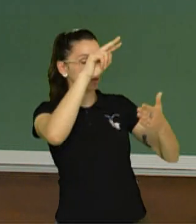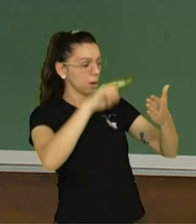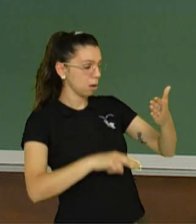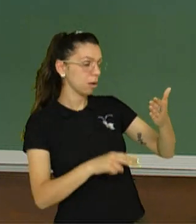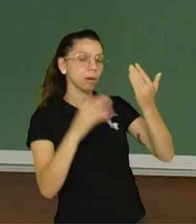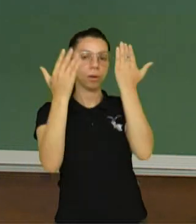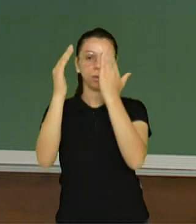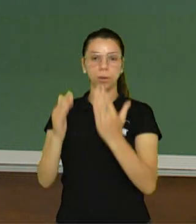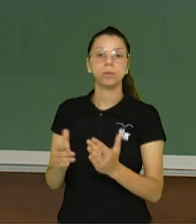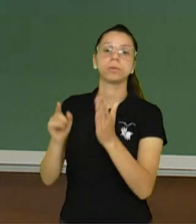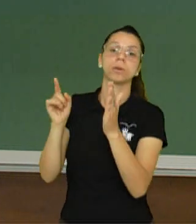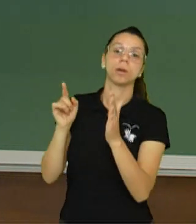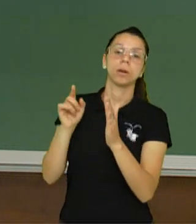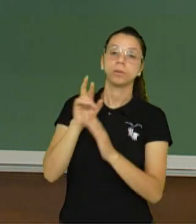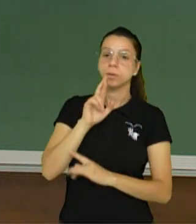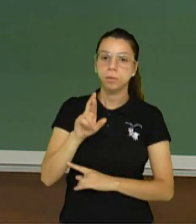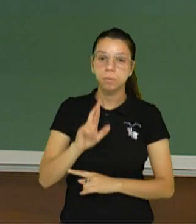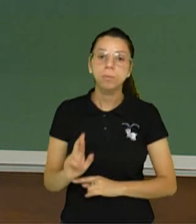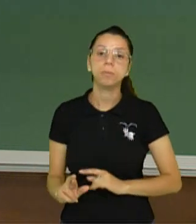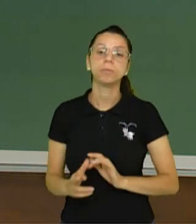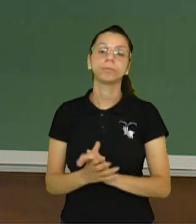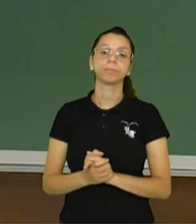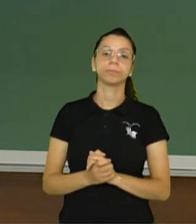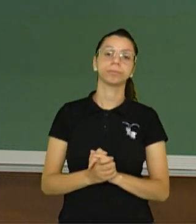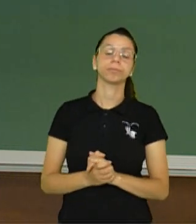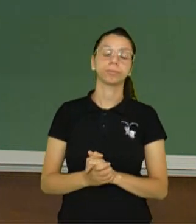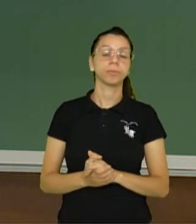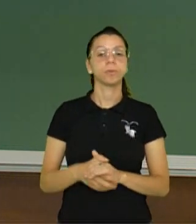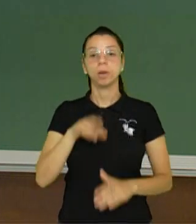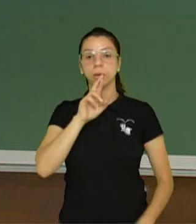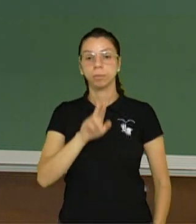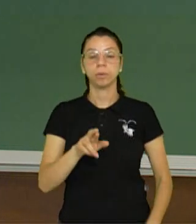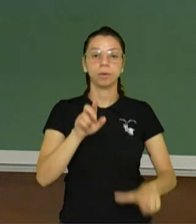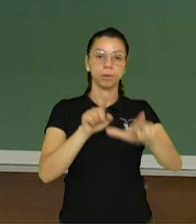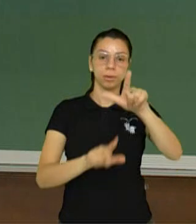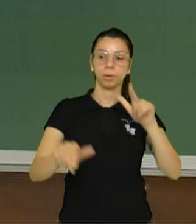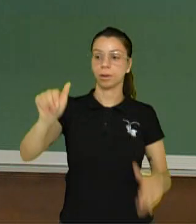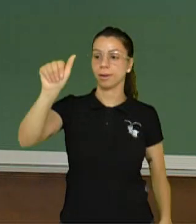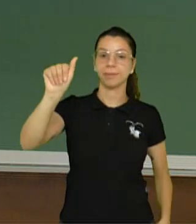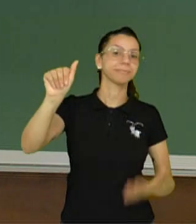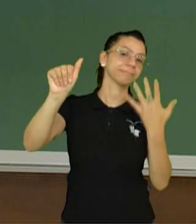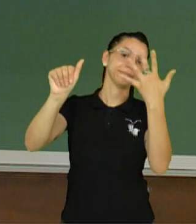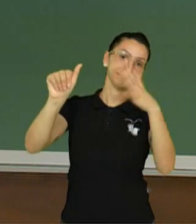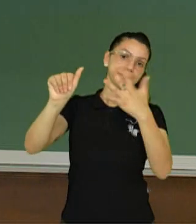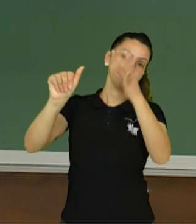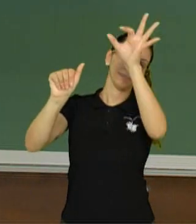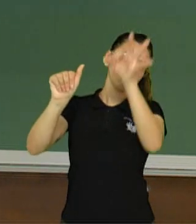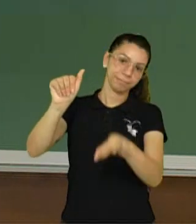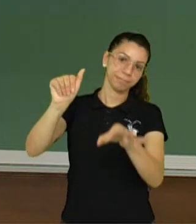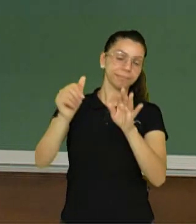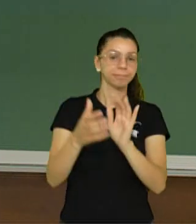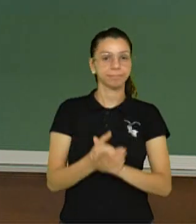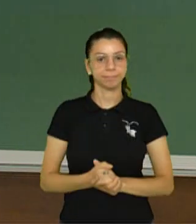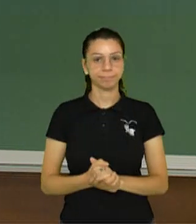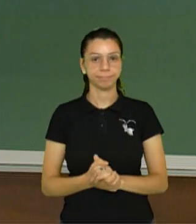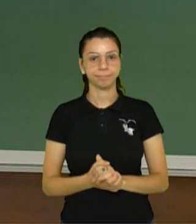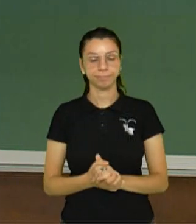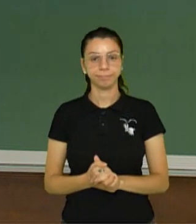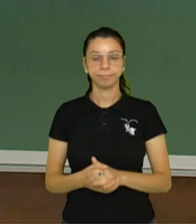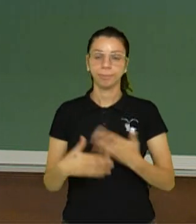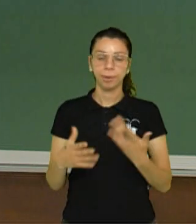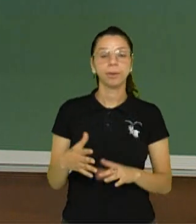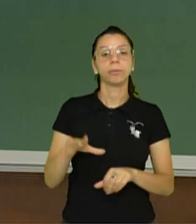as alternativas? Se você marcou a alternativa A, meus parabéns, você acertou. Ela diz assim: na busca